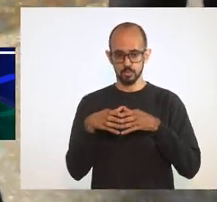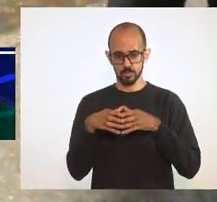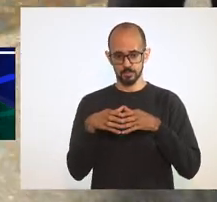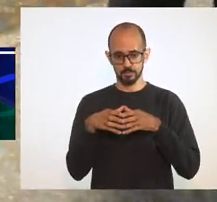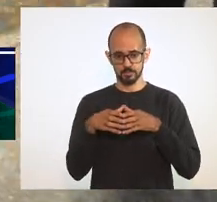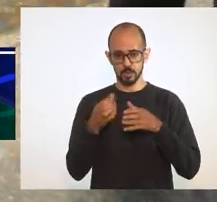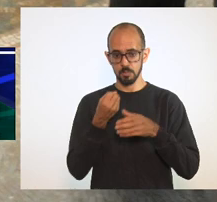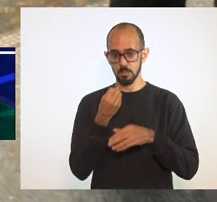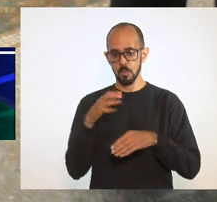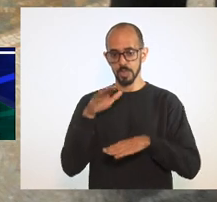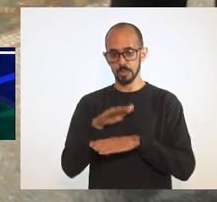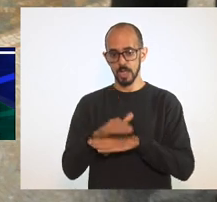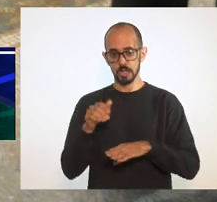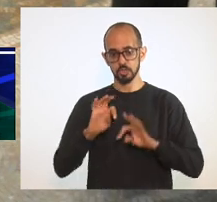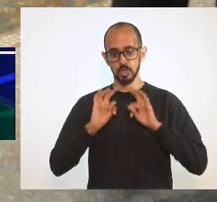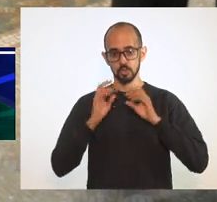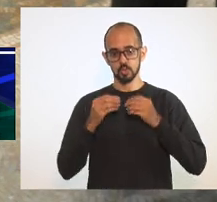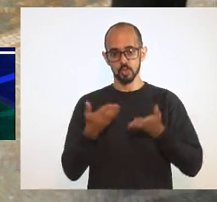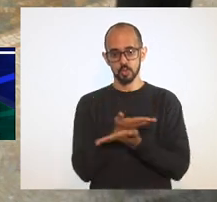Boa tarde a todos.